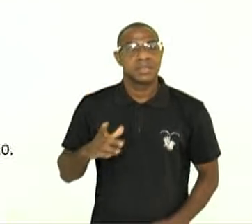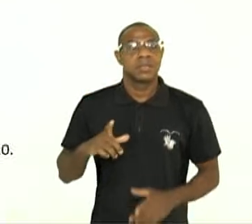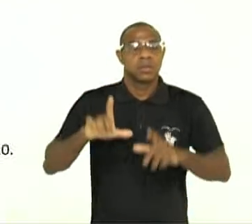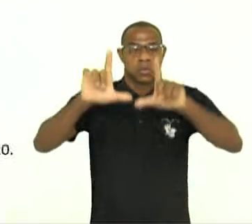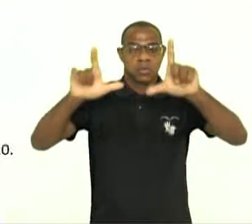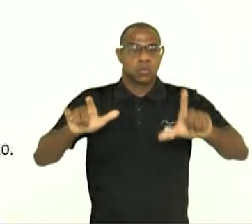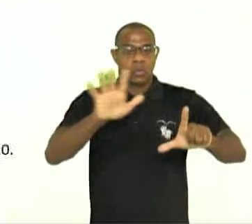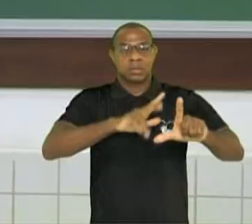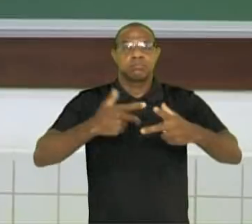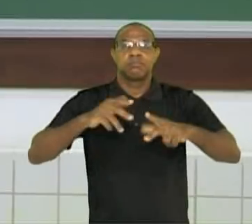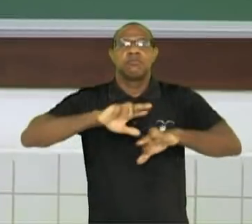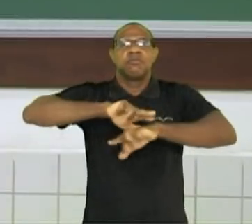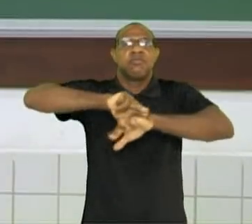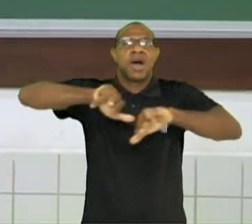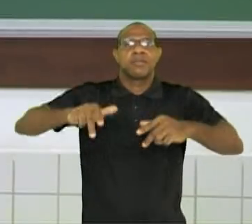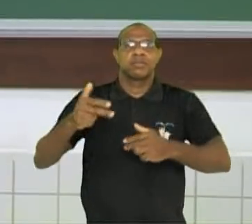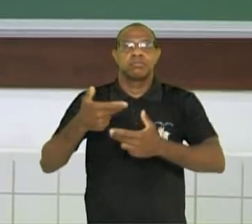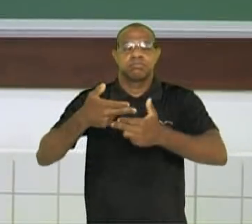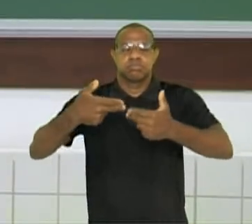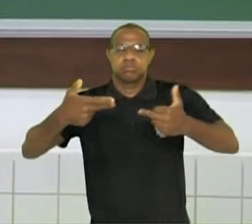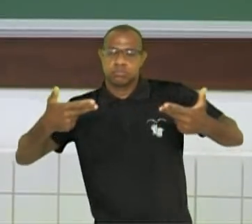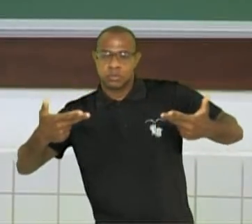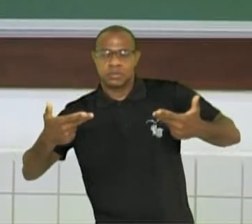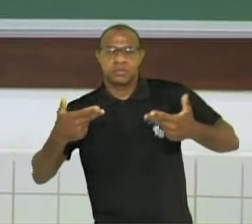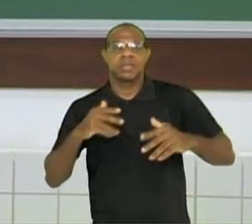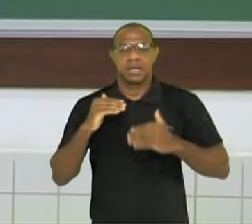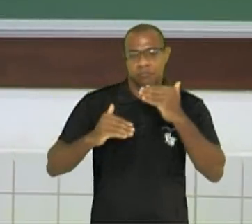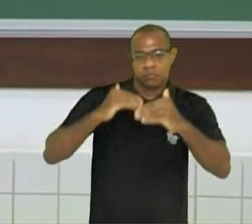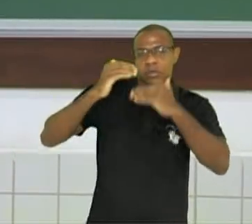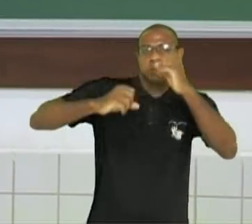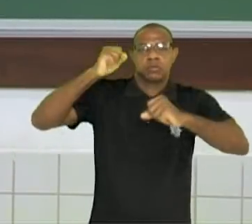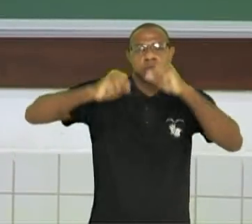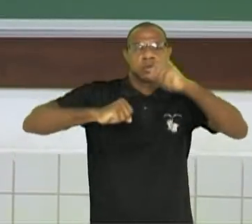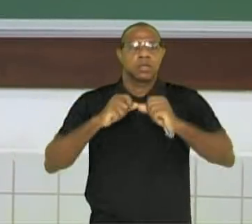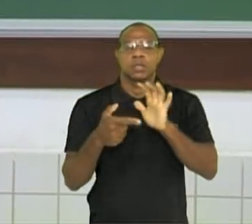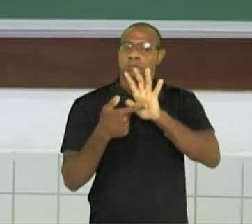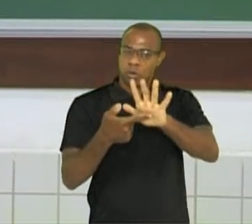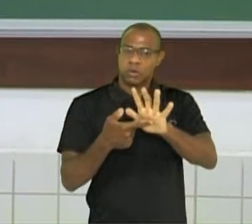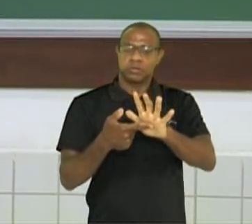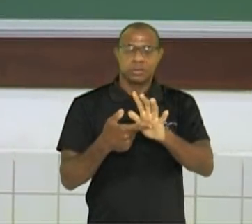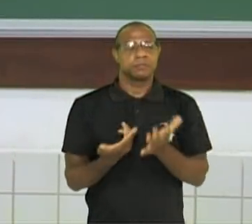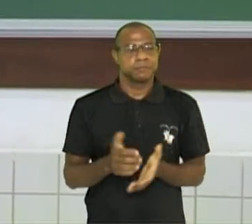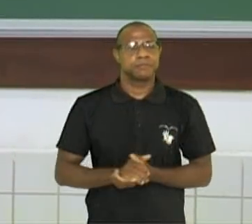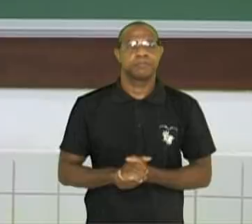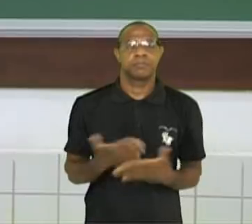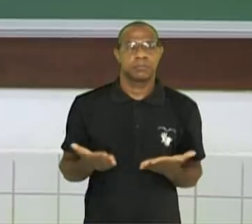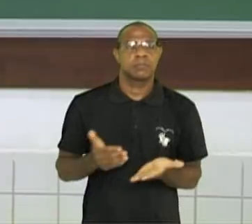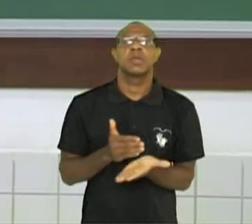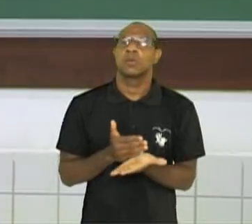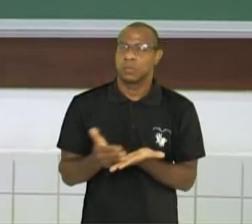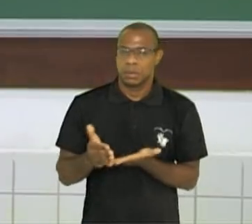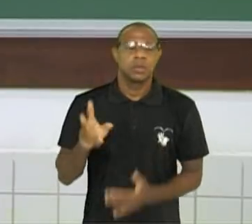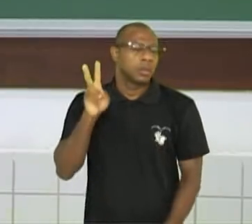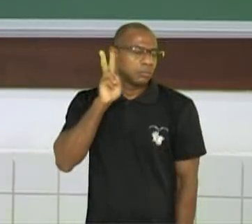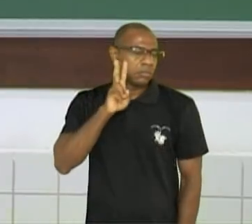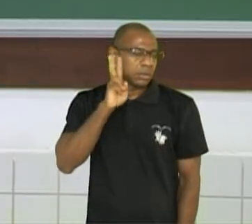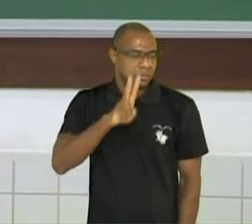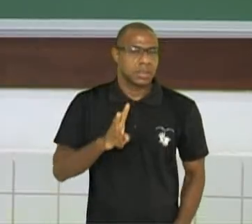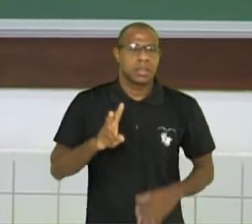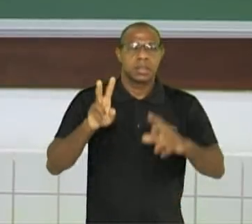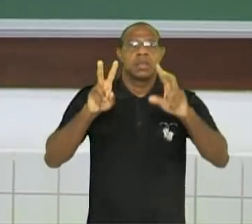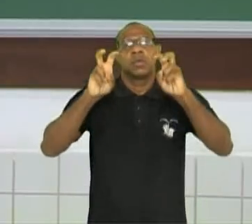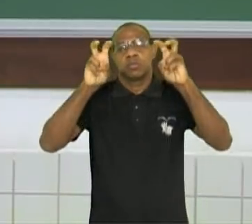de elementos da Revolução Industrial para você. Essa pintura mostra bastante disso. Começou a relembrar já os